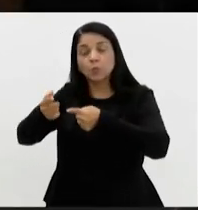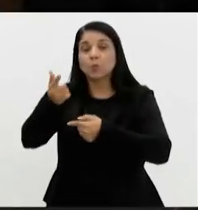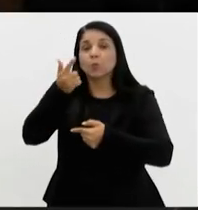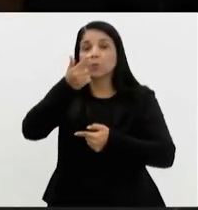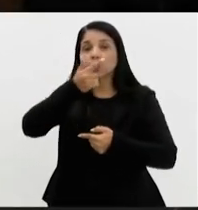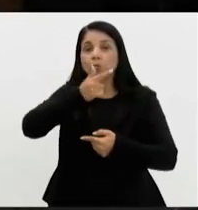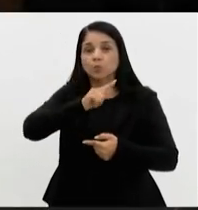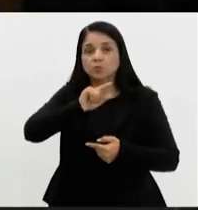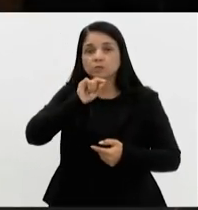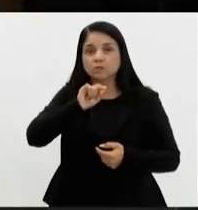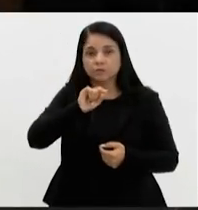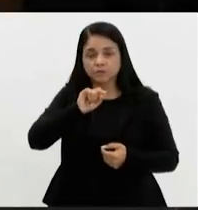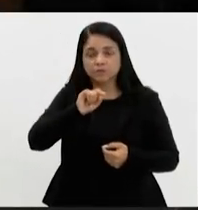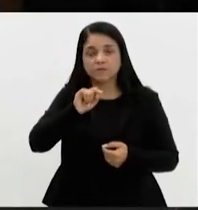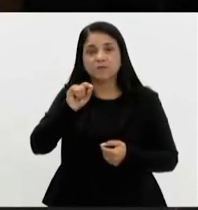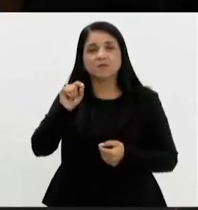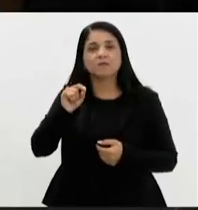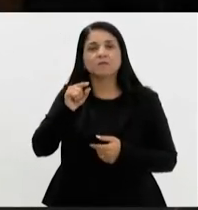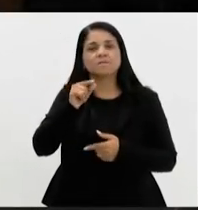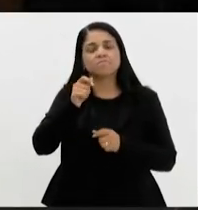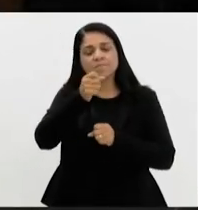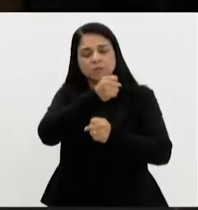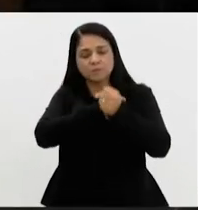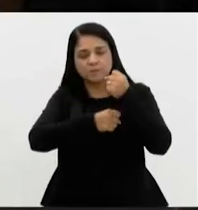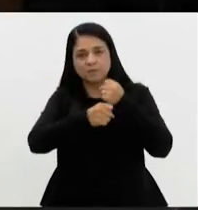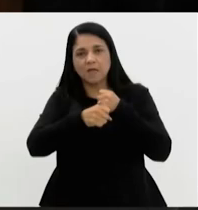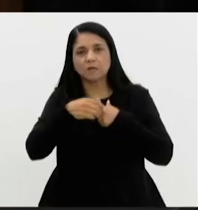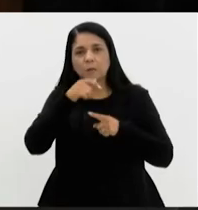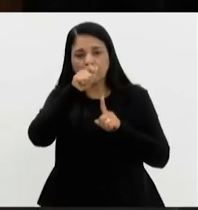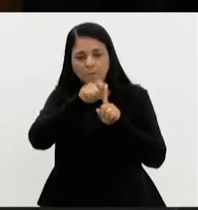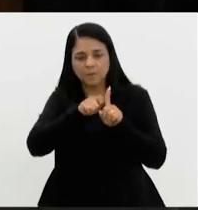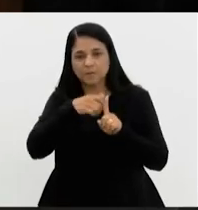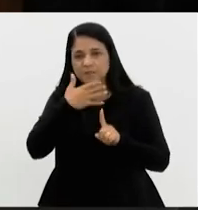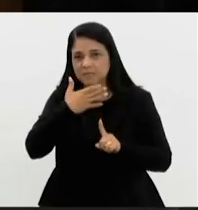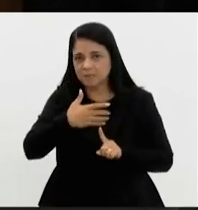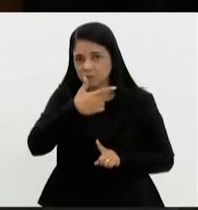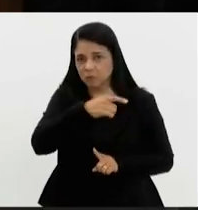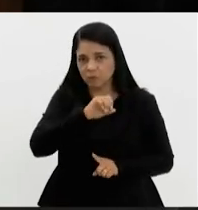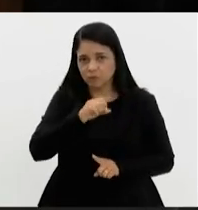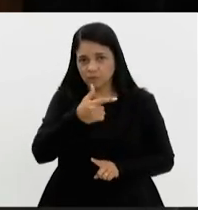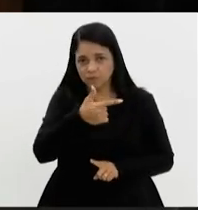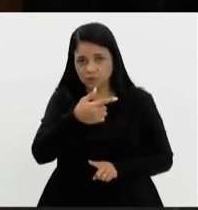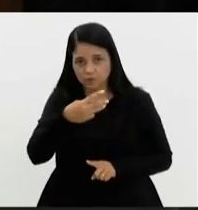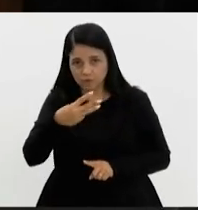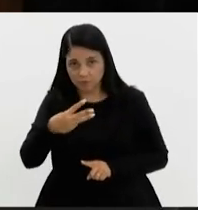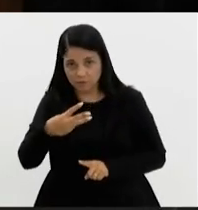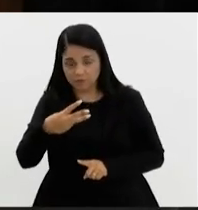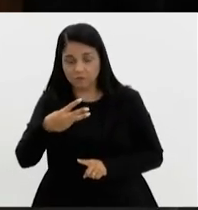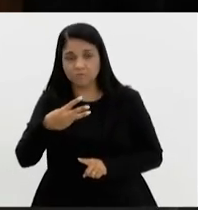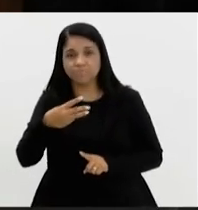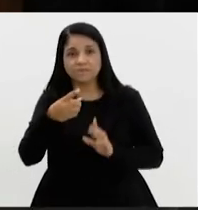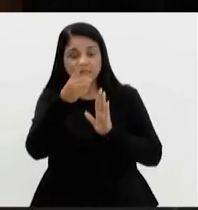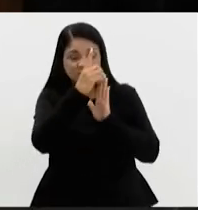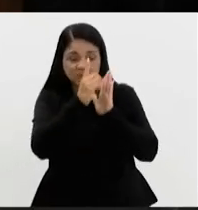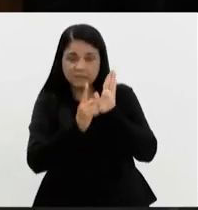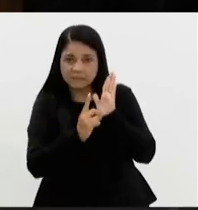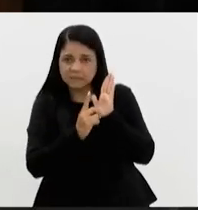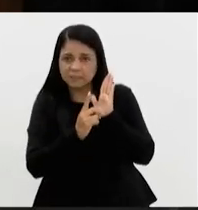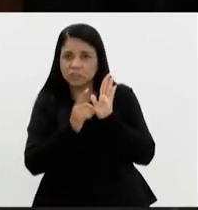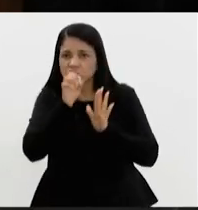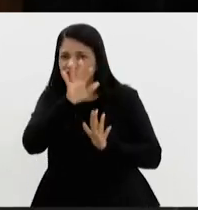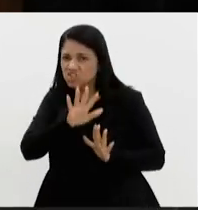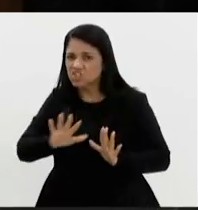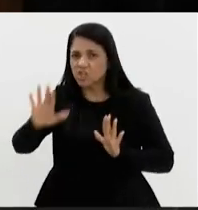conseguiram agora em dezembro editar uma uma diretriz geral né